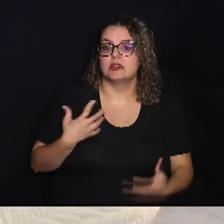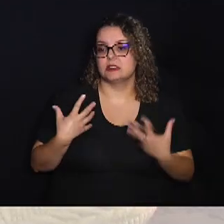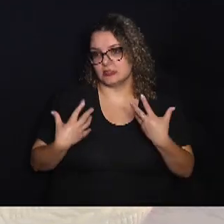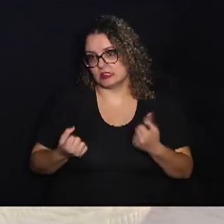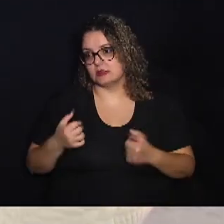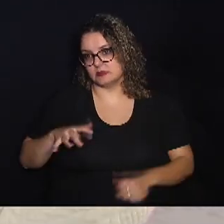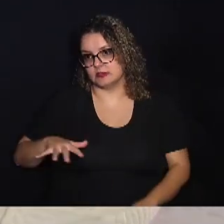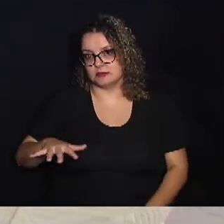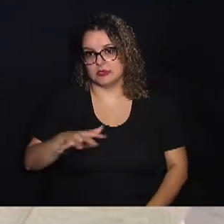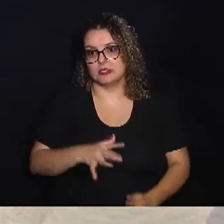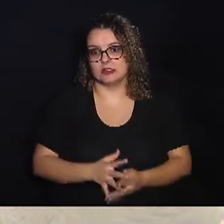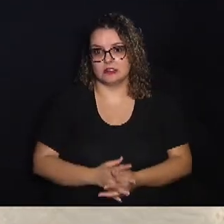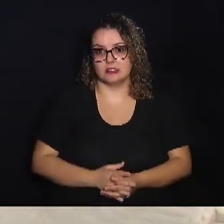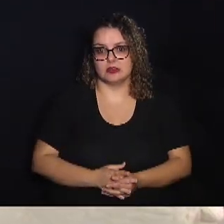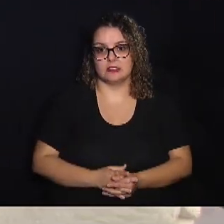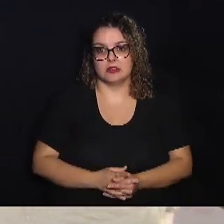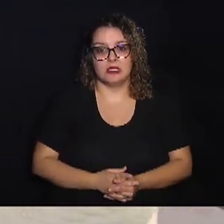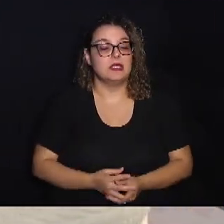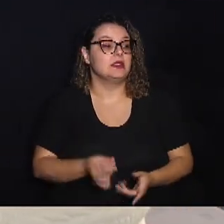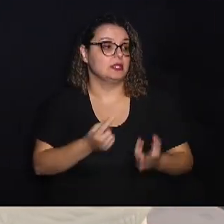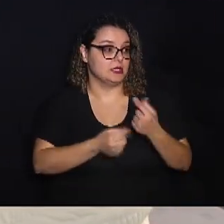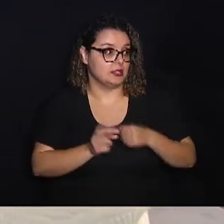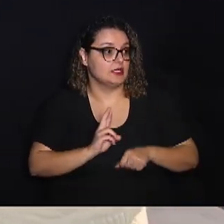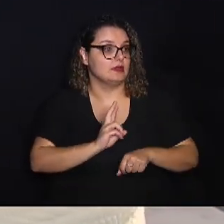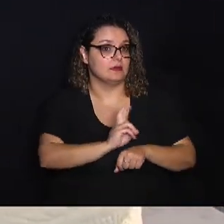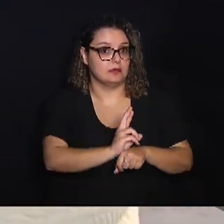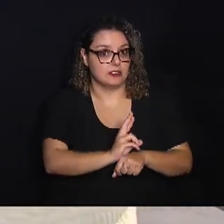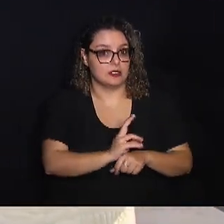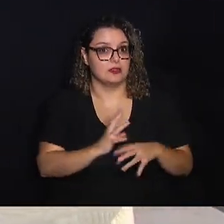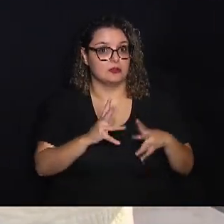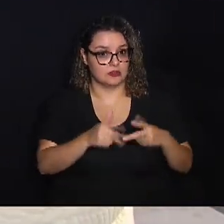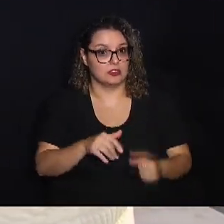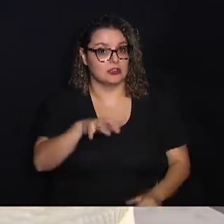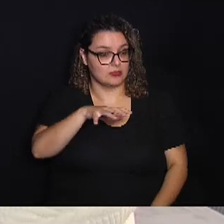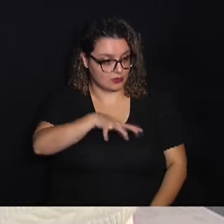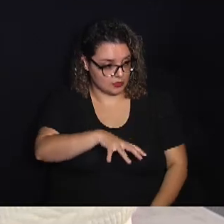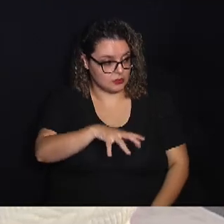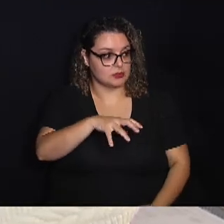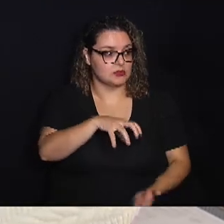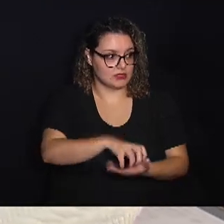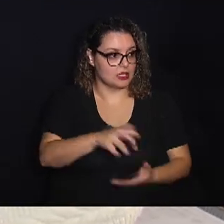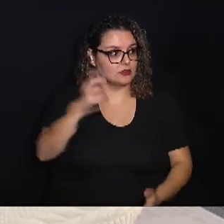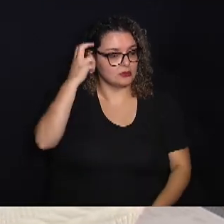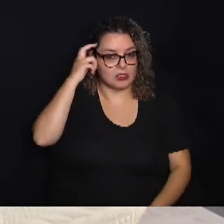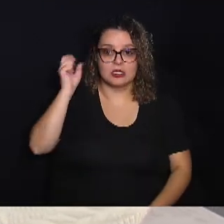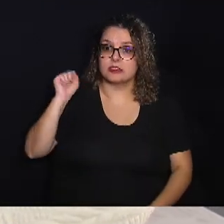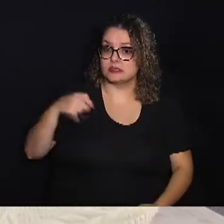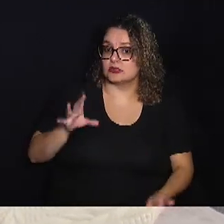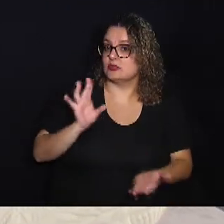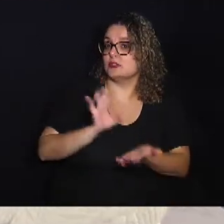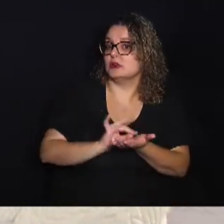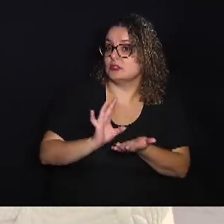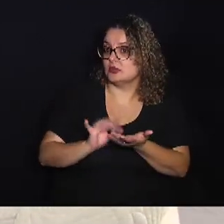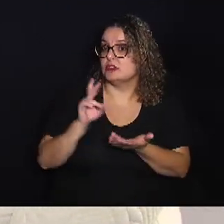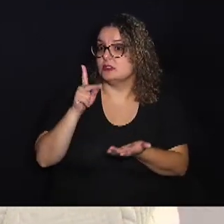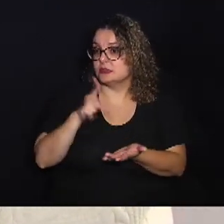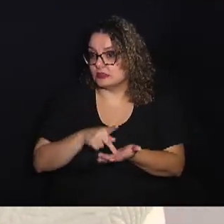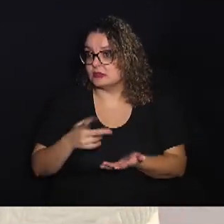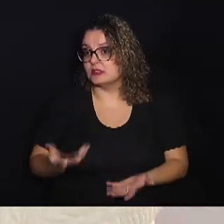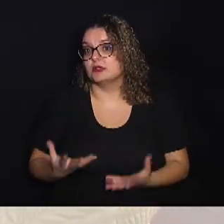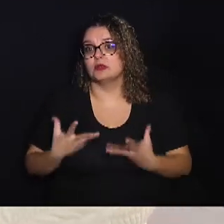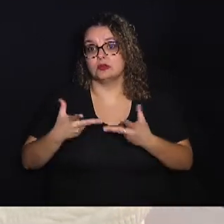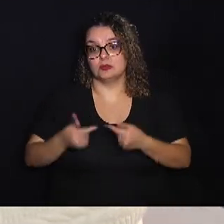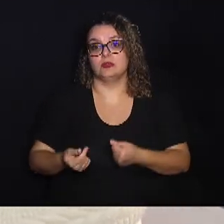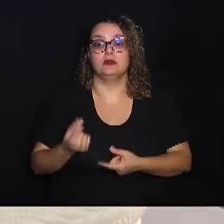região. E a verba é toda revertida aqui para o Centro Cultural? Sim, o cardápio, na verdade, toda a verba